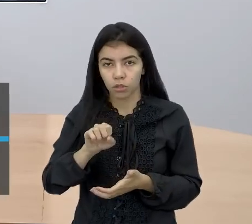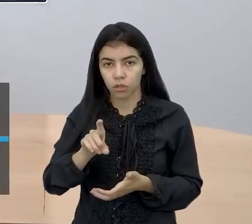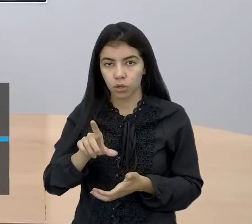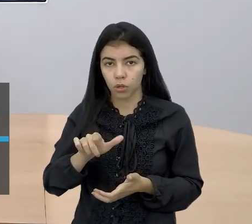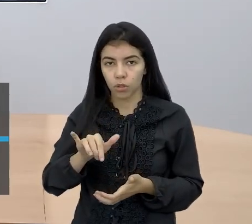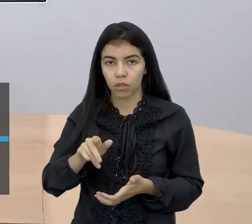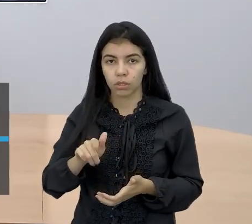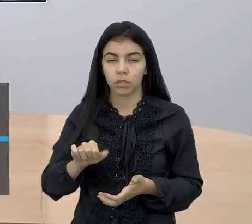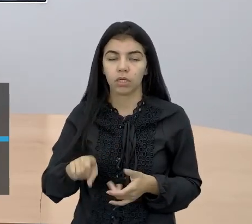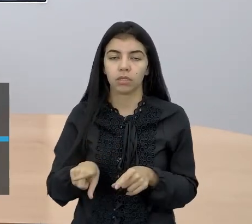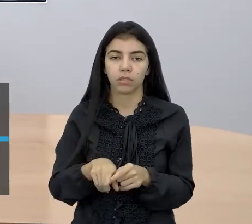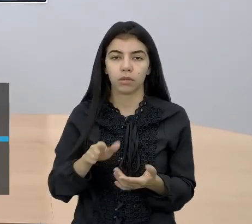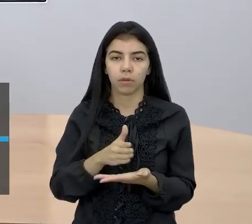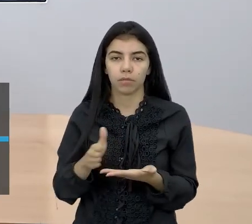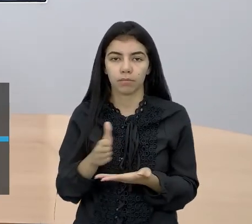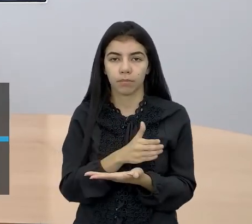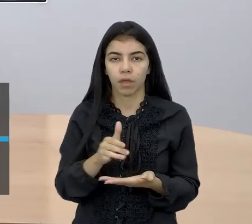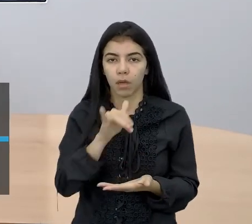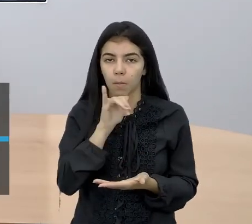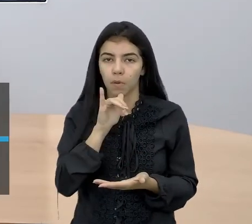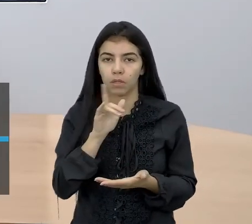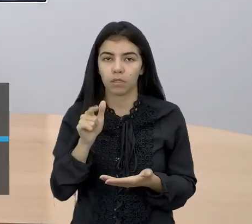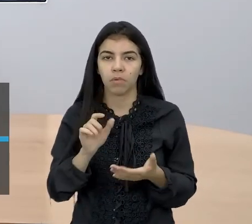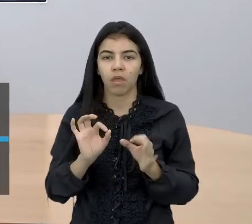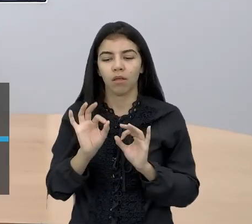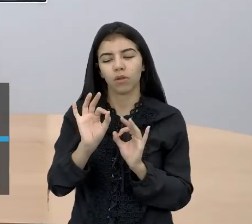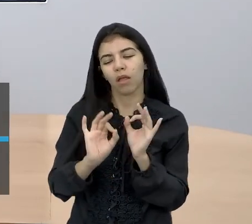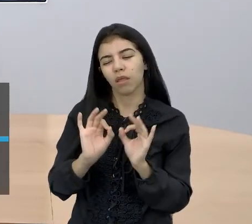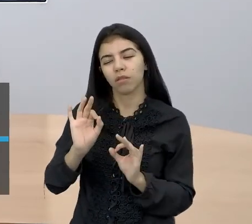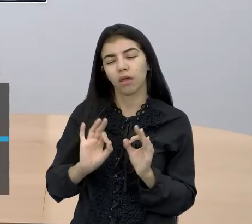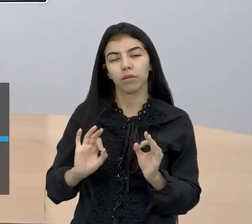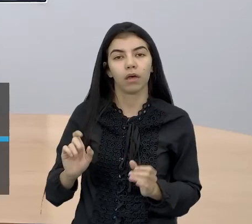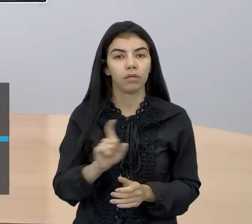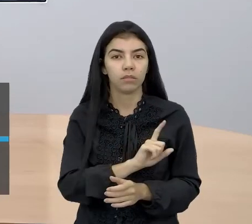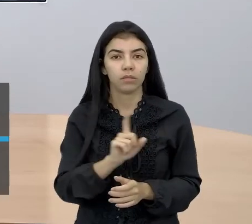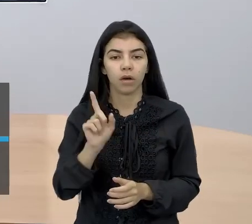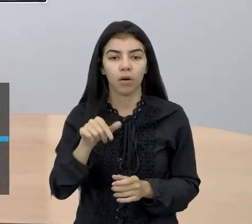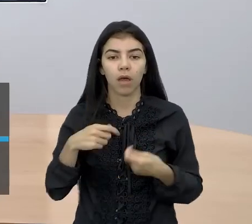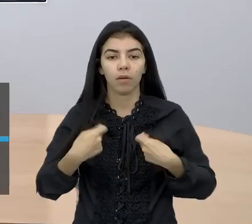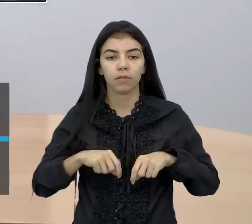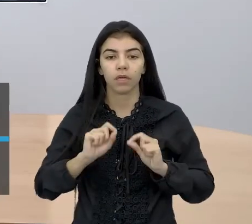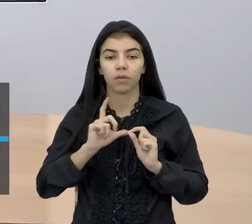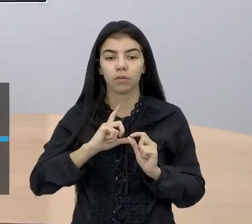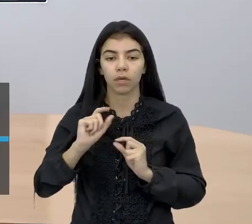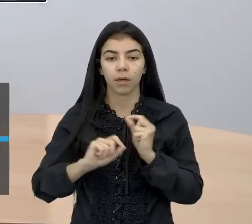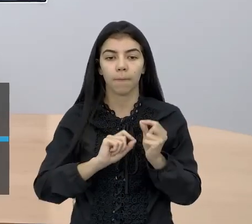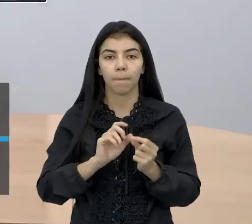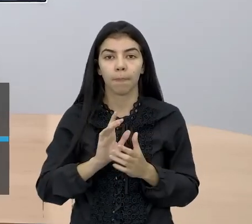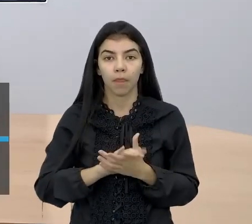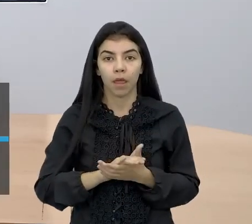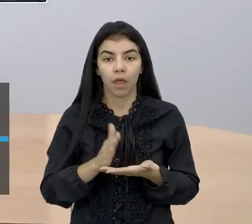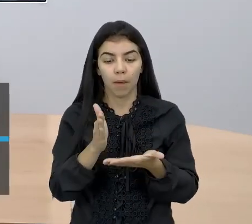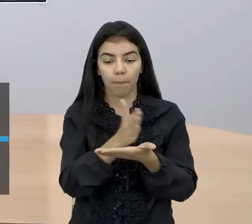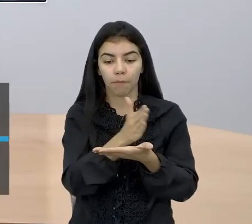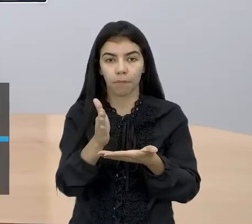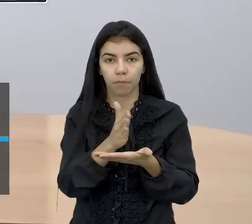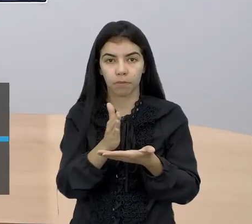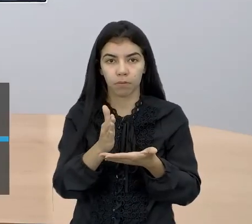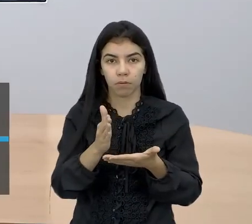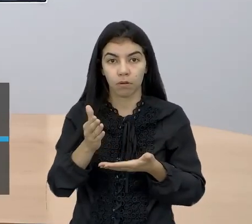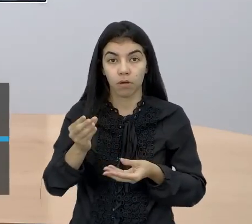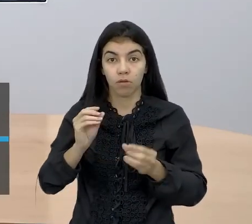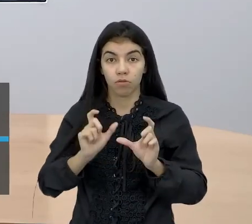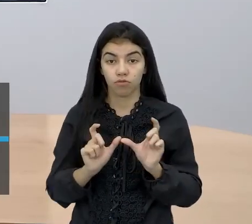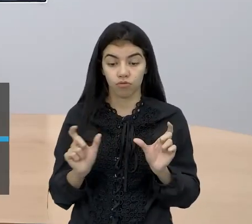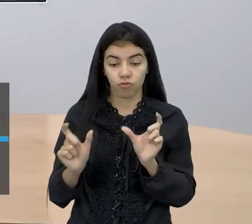elas vão ali elas não vão ficar organizadinhas. Então, você vai ter ali os poros. E os